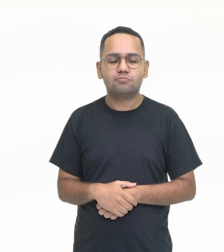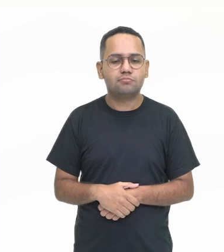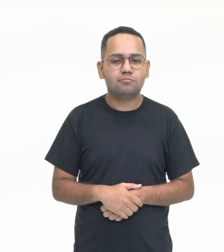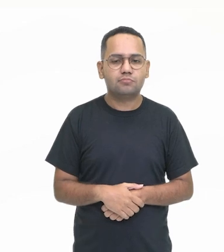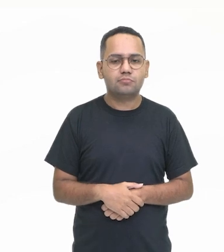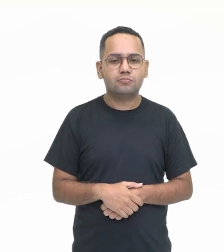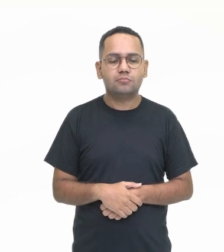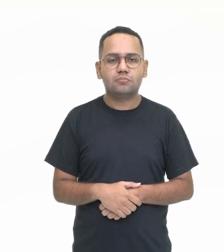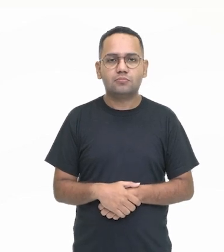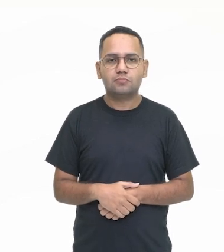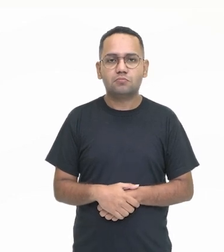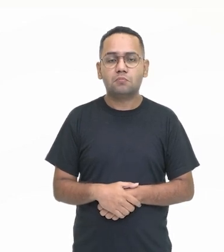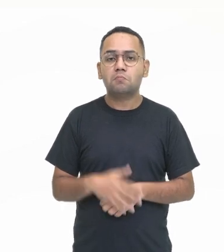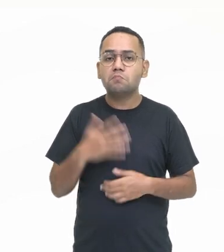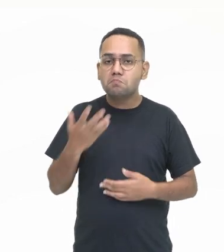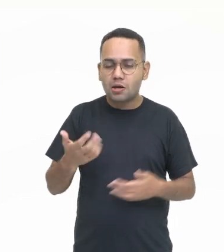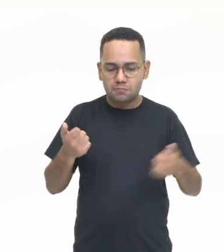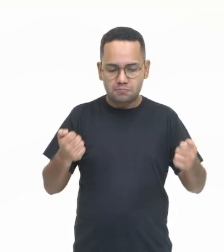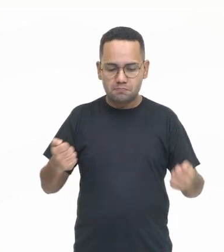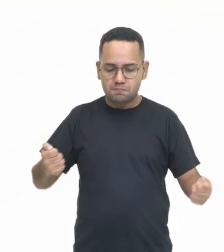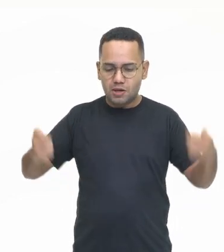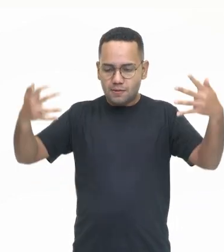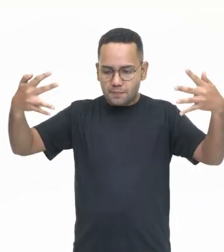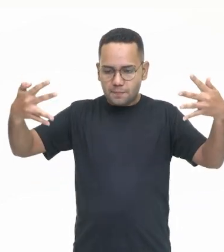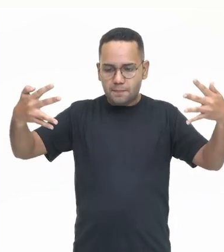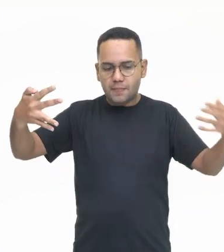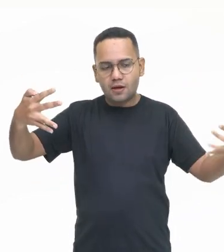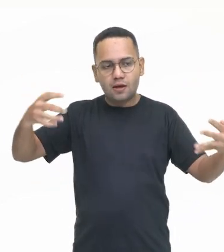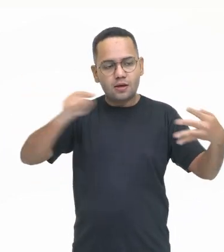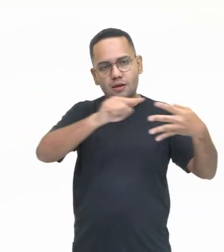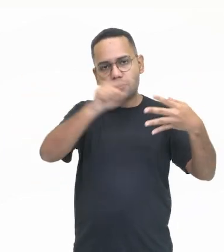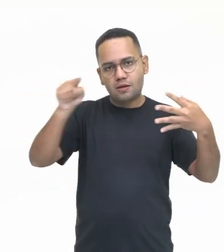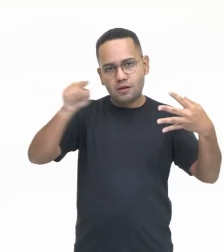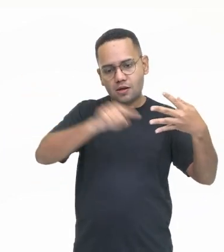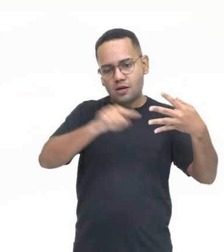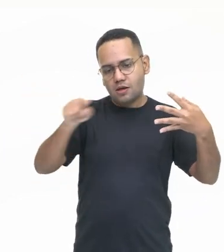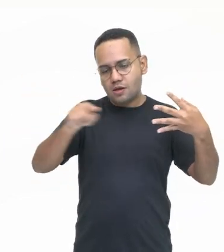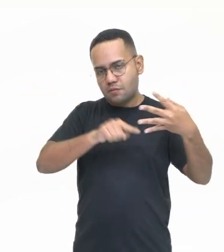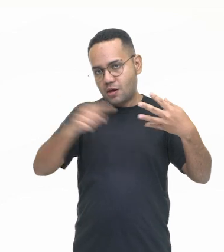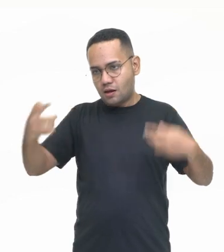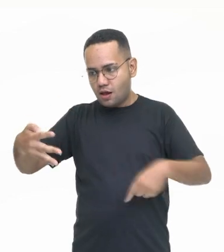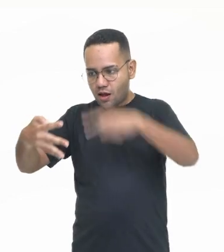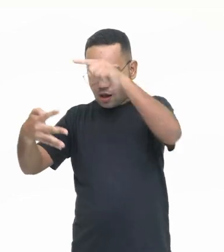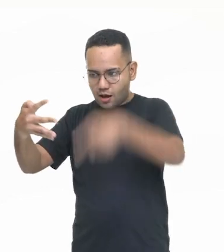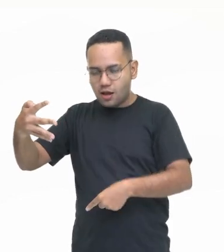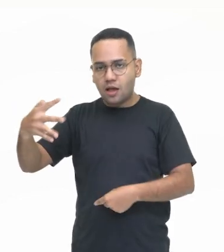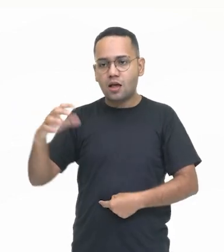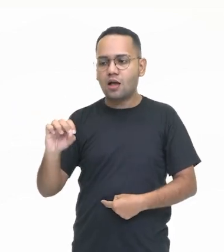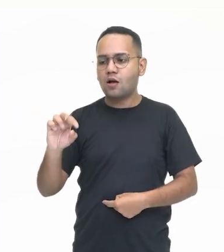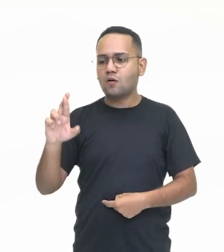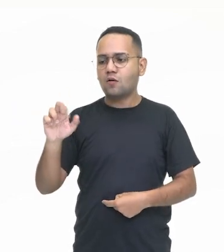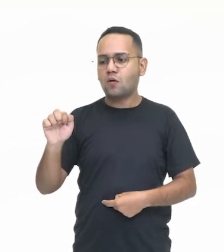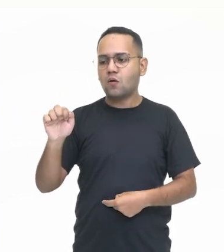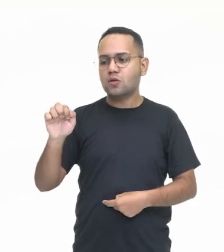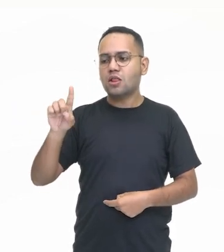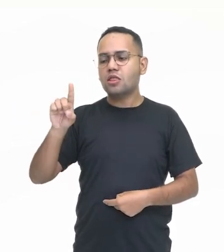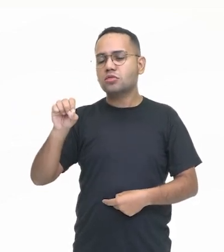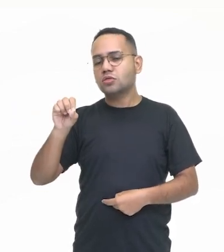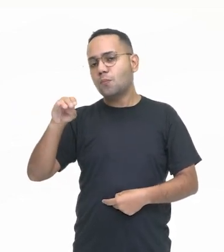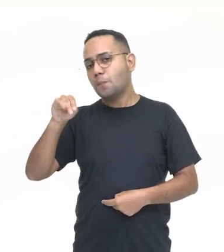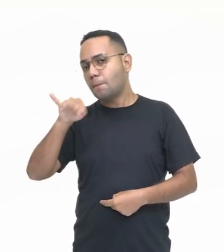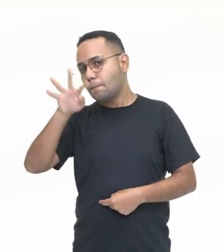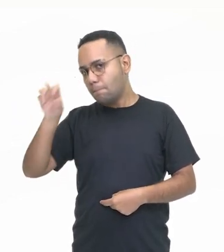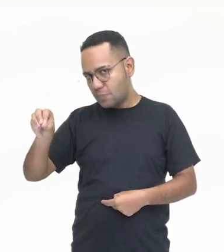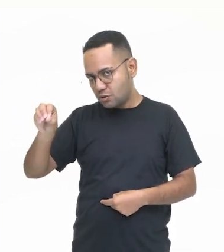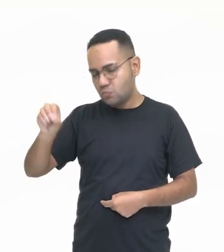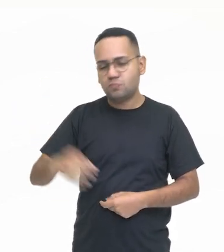elementos lá do conjunto B, nós chamamos de contradomínio, e especificamente esses que estão relacionados, tá? Esses